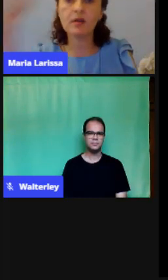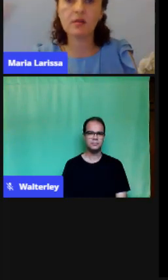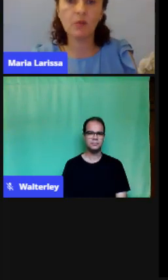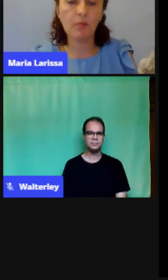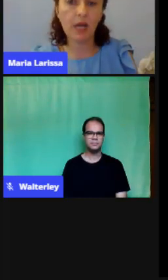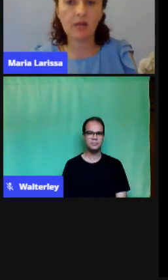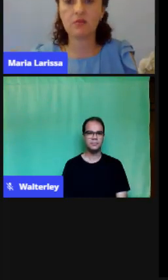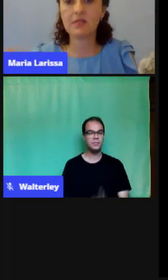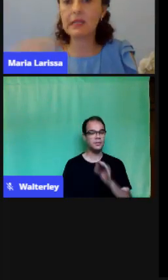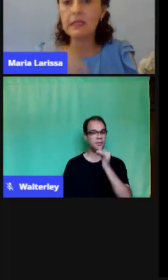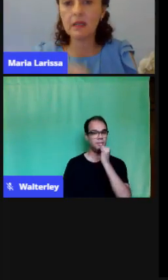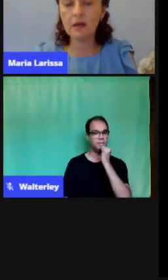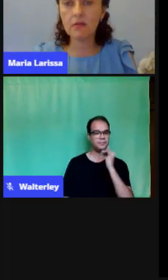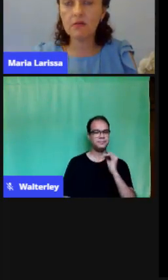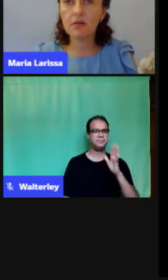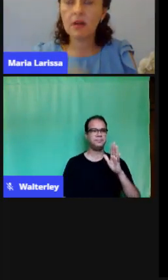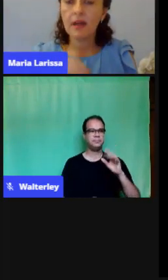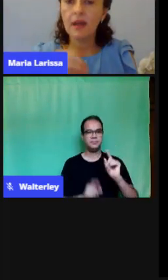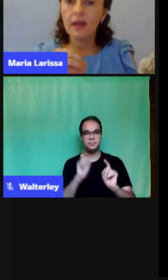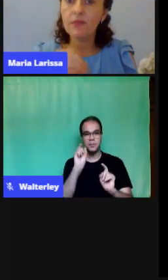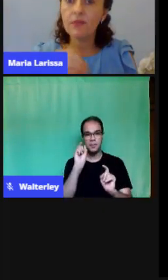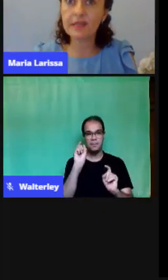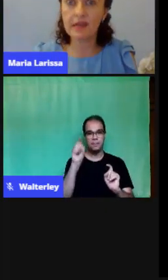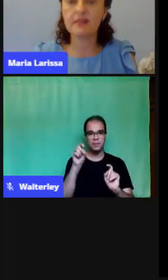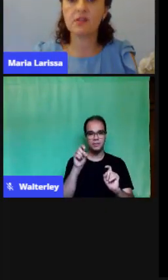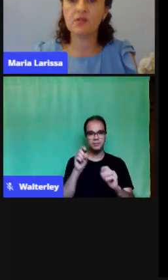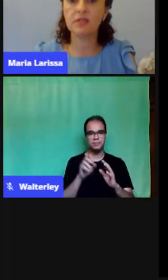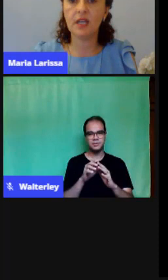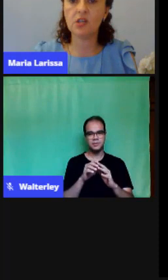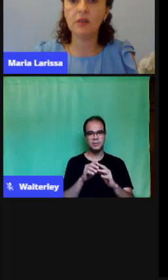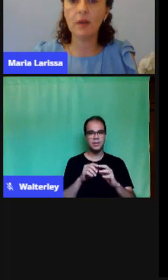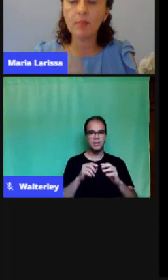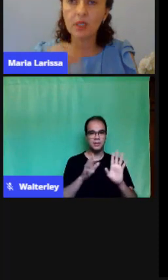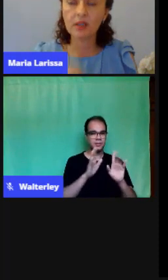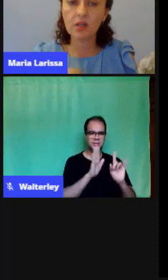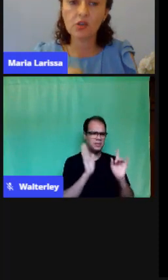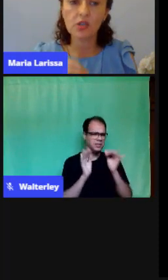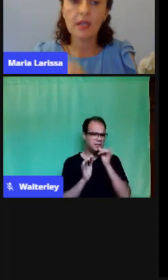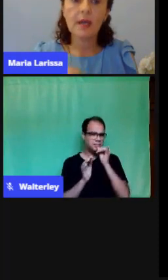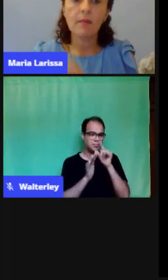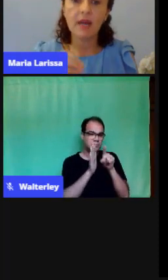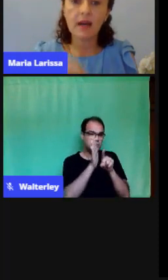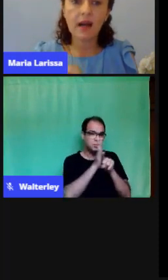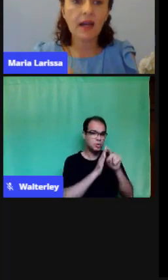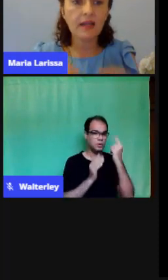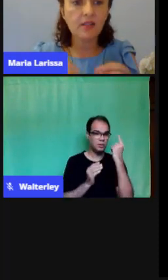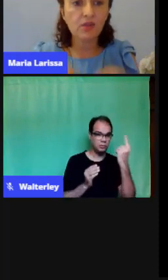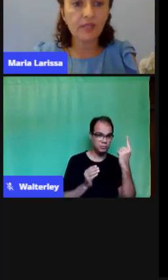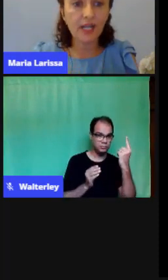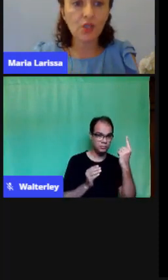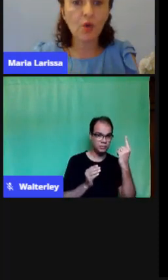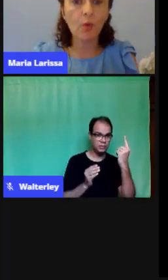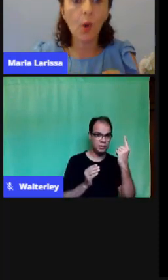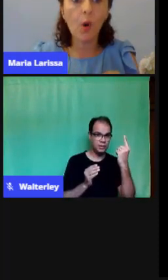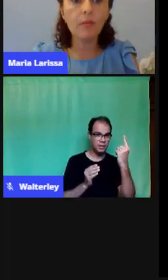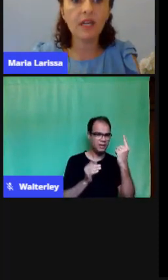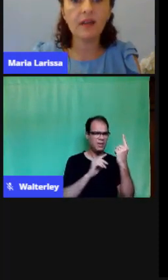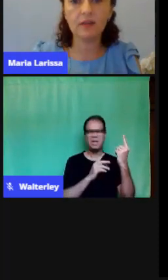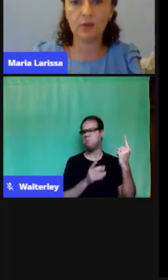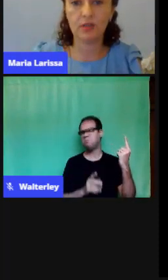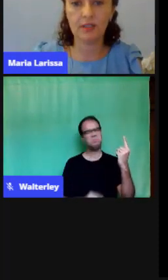para o próximo passo se ele não fizer essa atividade. Então, é importante marcar essa atividade